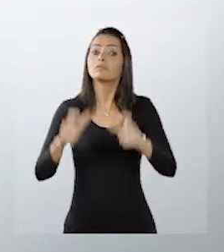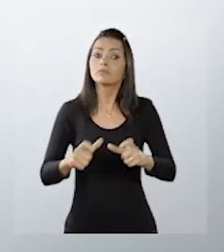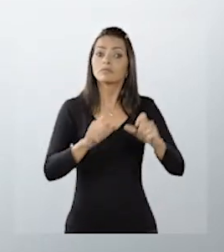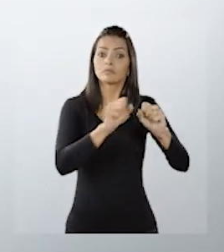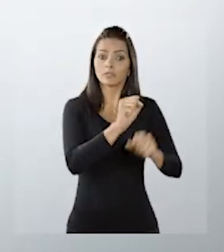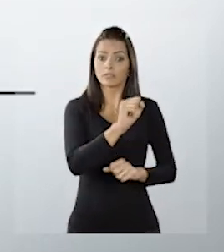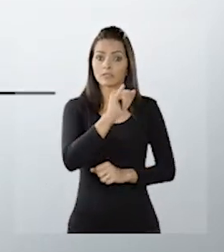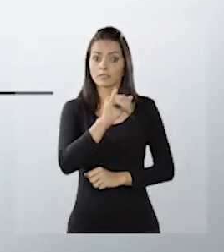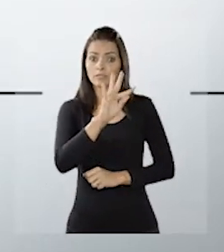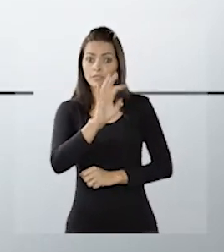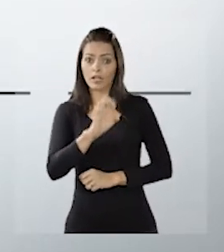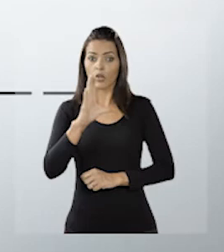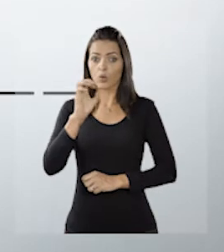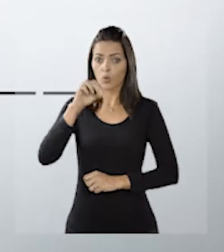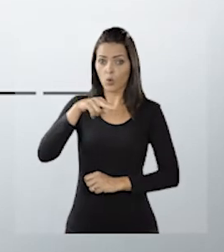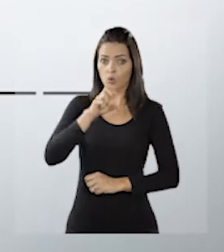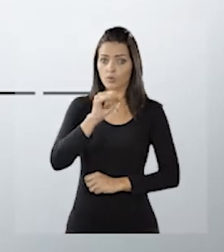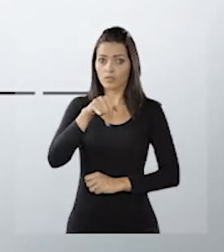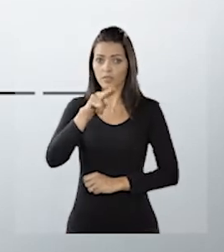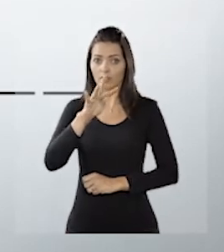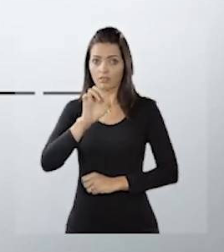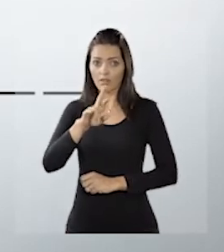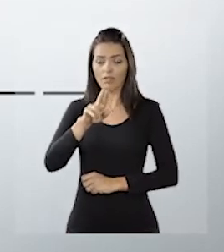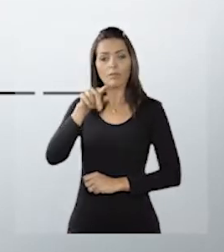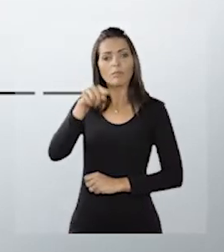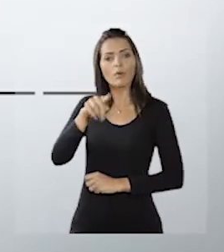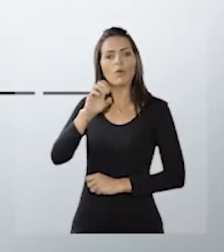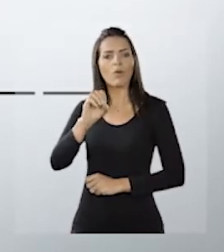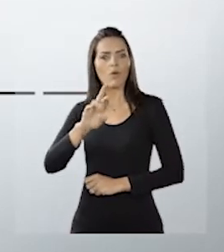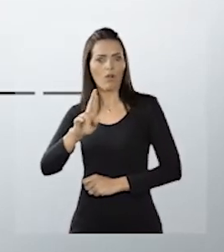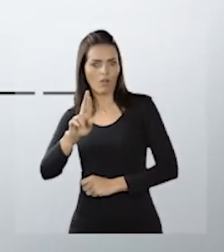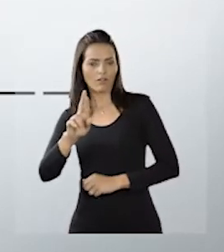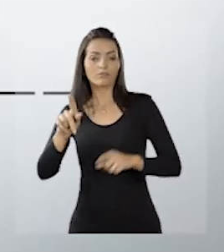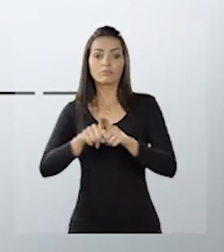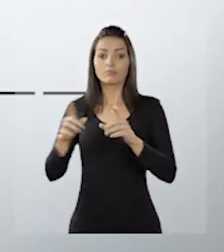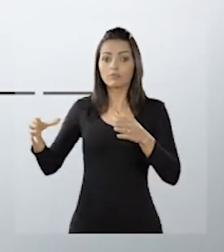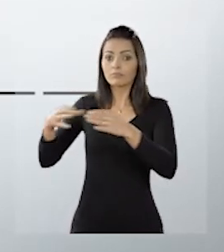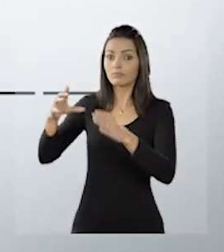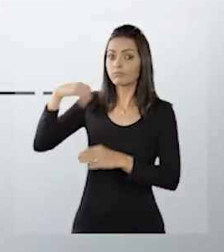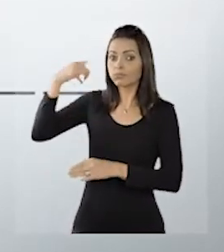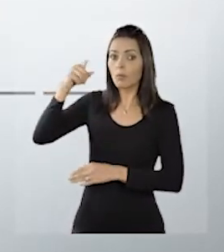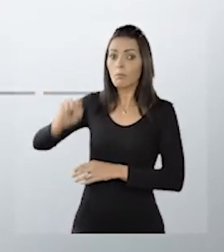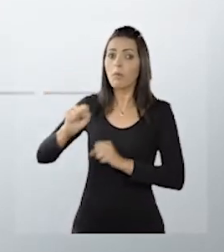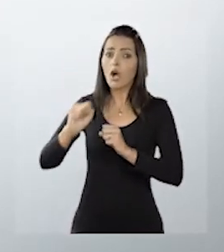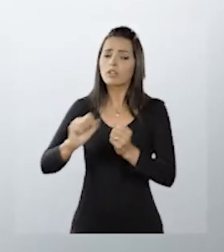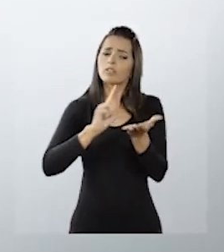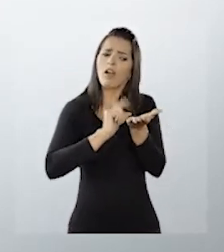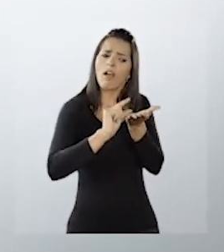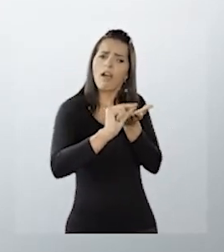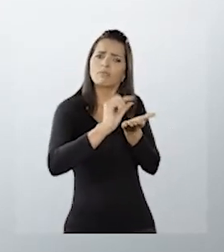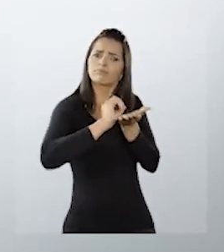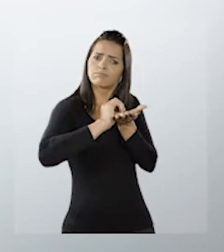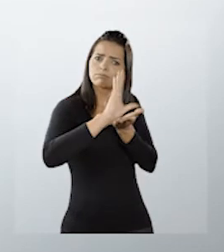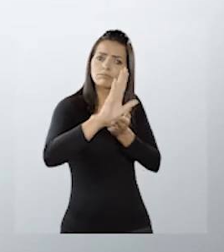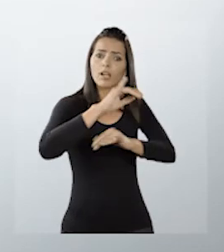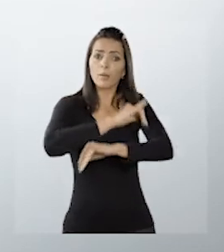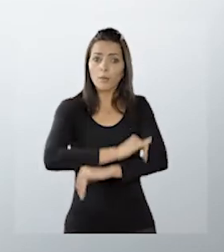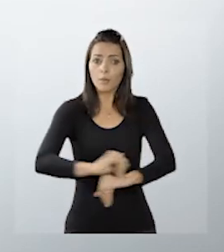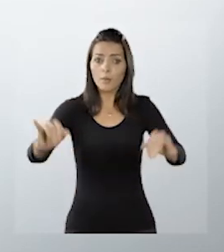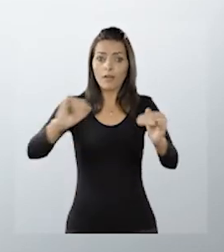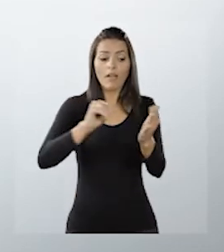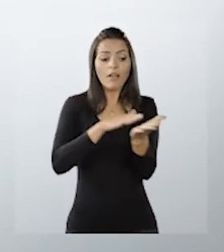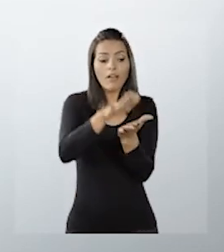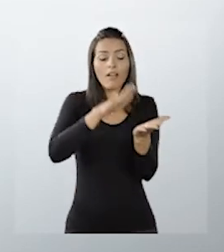As inscrições podem ser feitas através do site consinter.org. Além disso, a classe pode